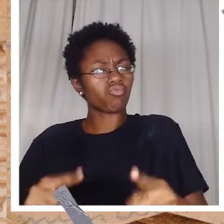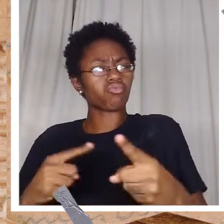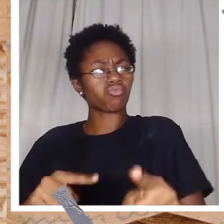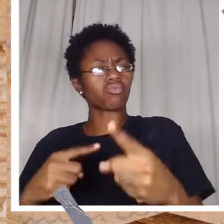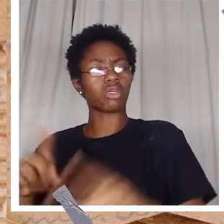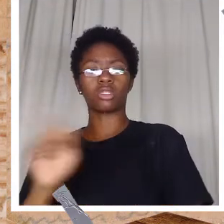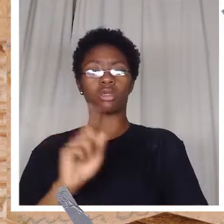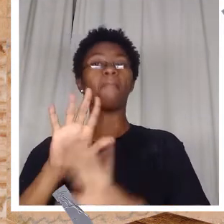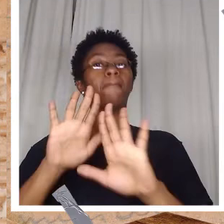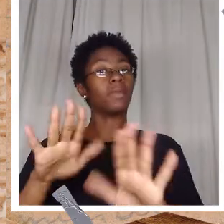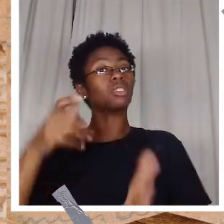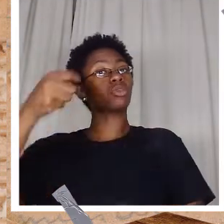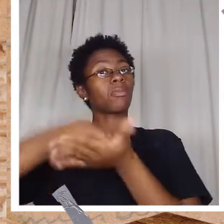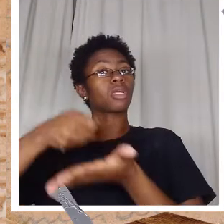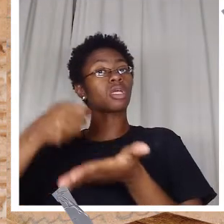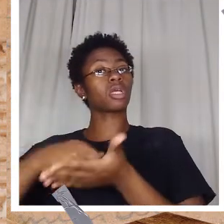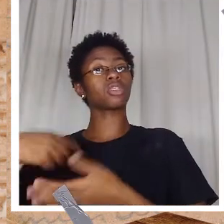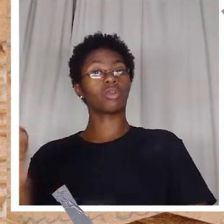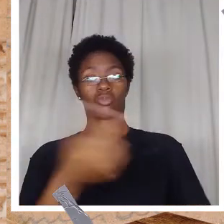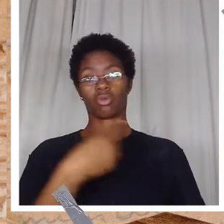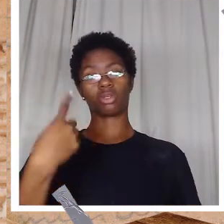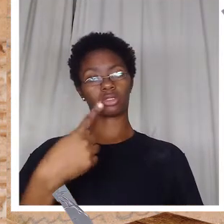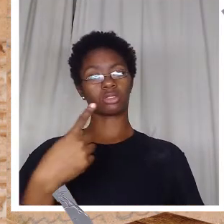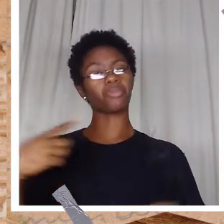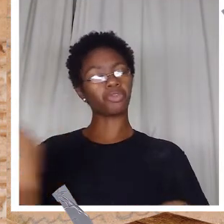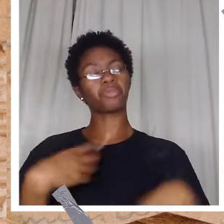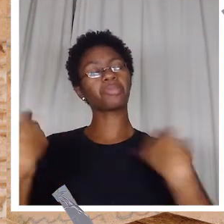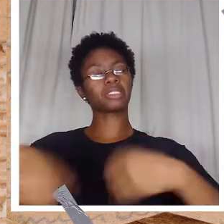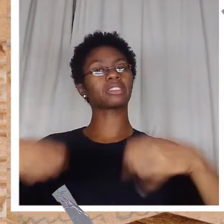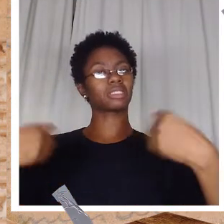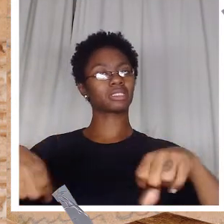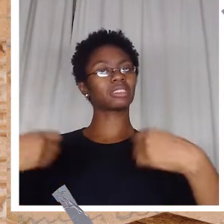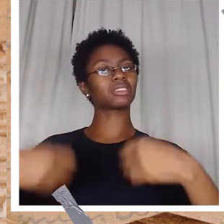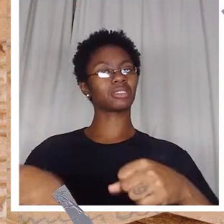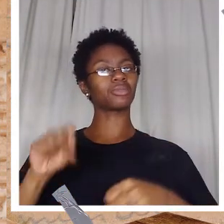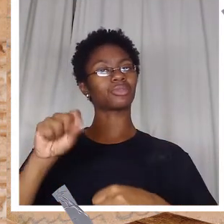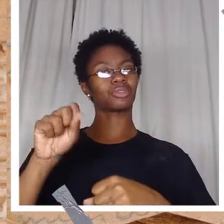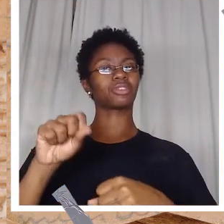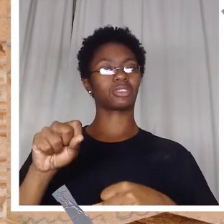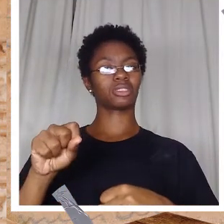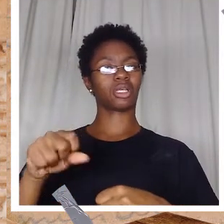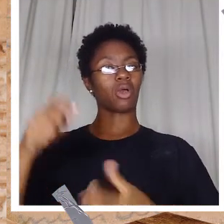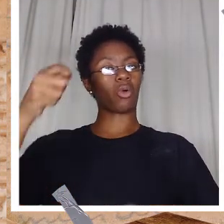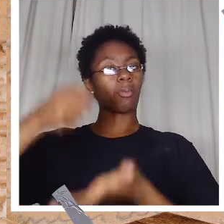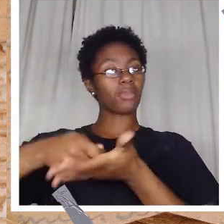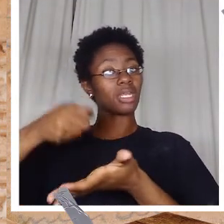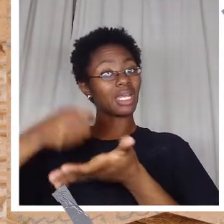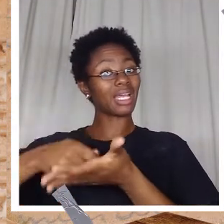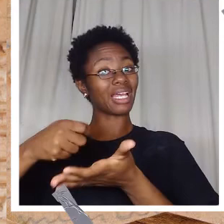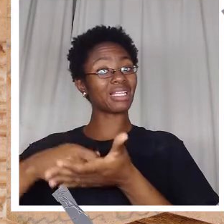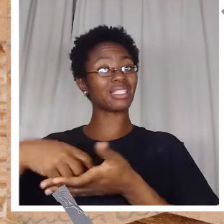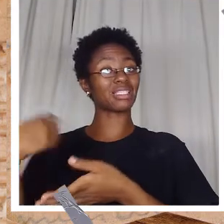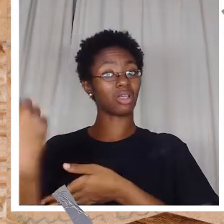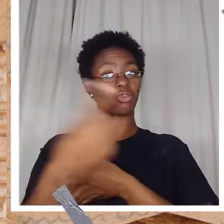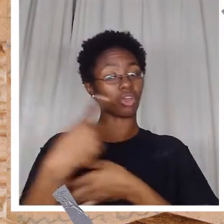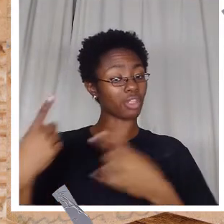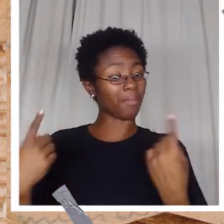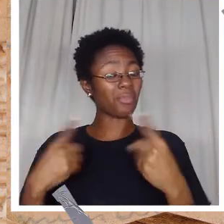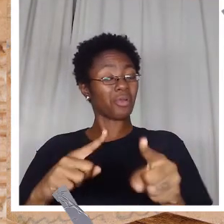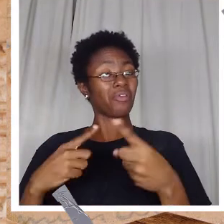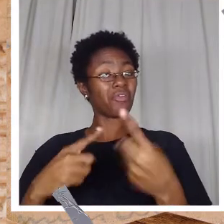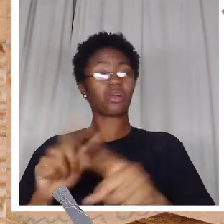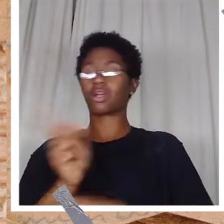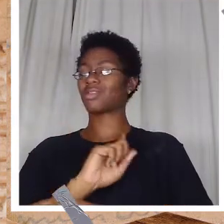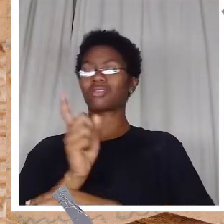uma obrigação nossa. Eu não vou dizer uma obrigação, não. Isso é uma, como provocação,